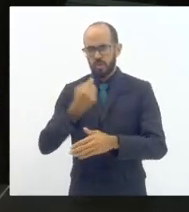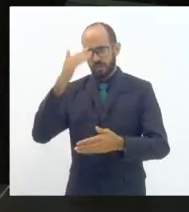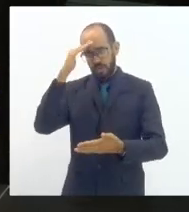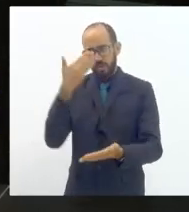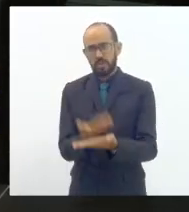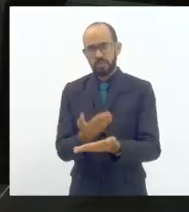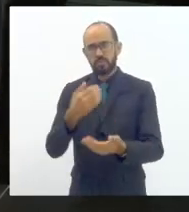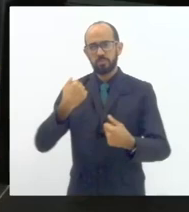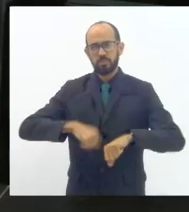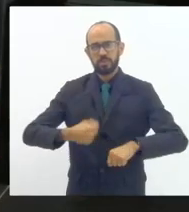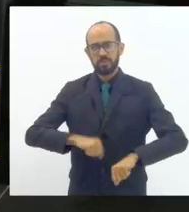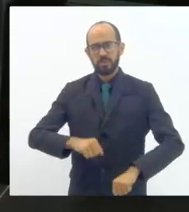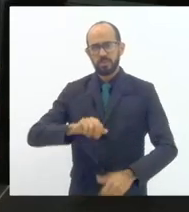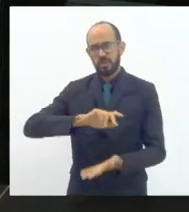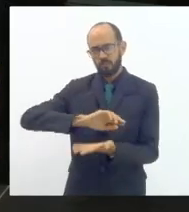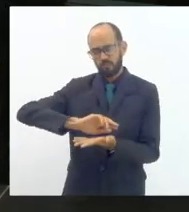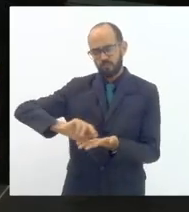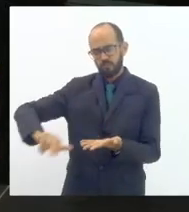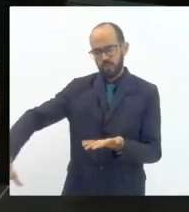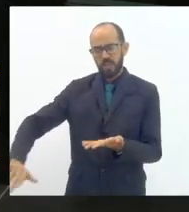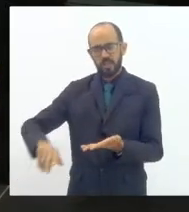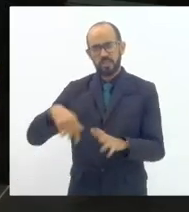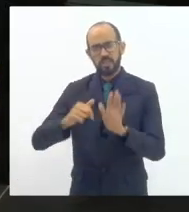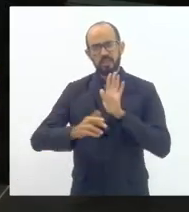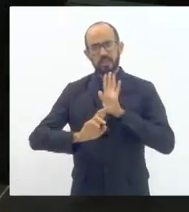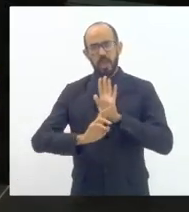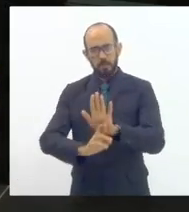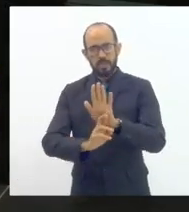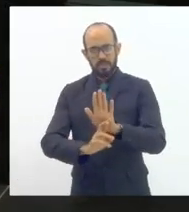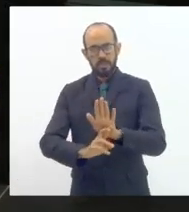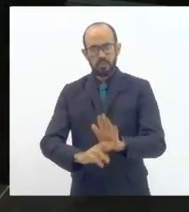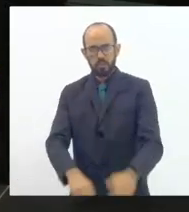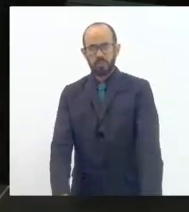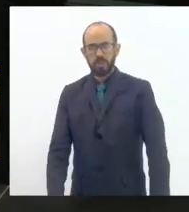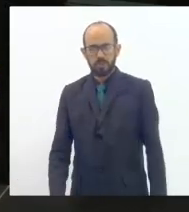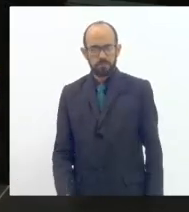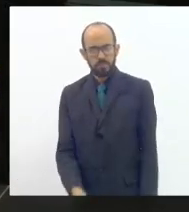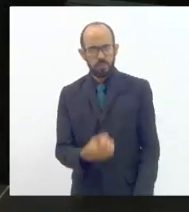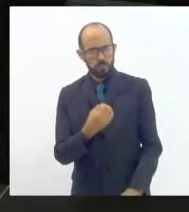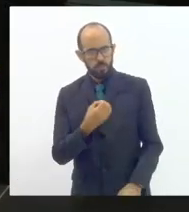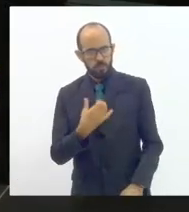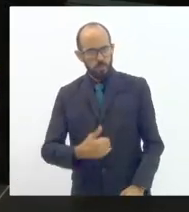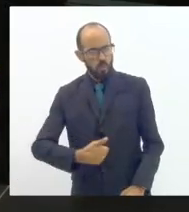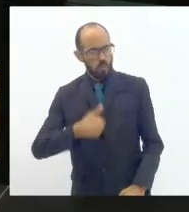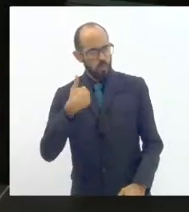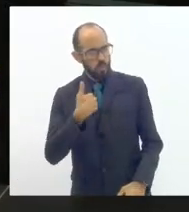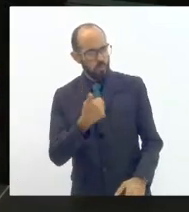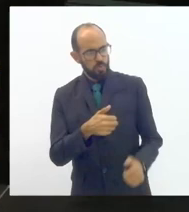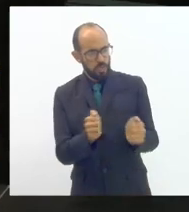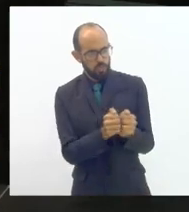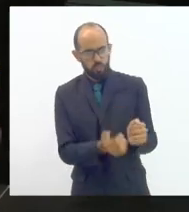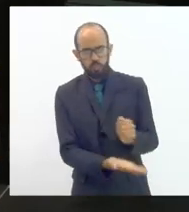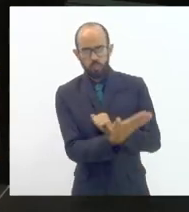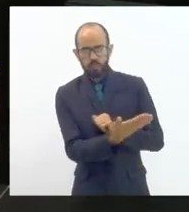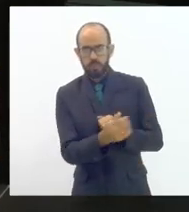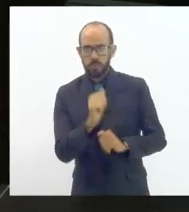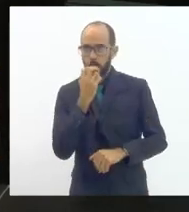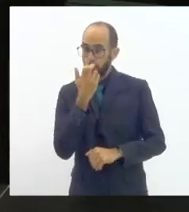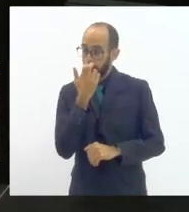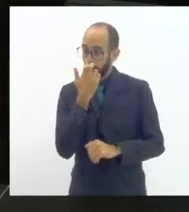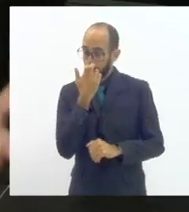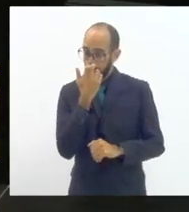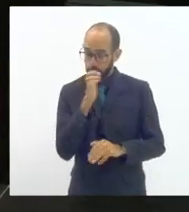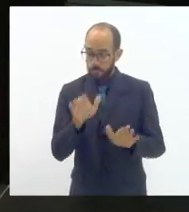ser mais diversa, uma educação que precisa ser bem representativa. Então, um grande orgulho de estar aqui contigo. Pessoal, quando a gente pensa